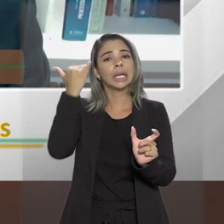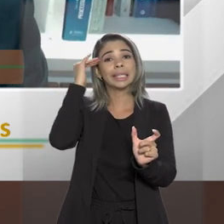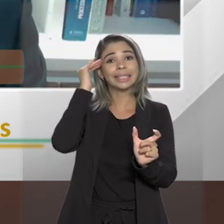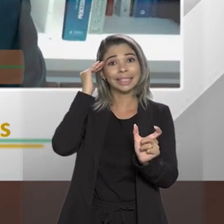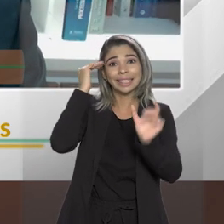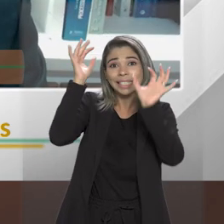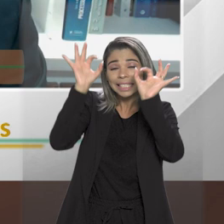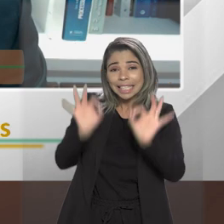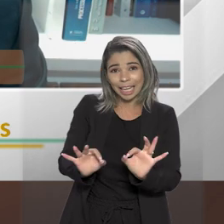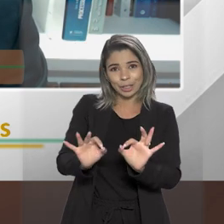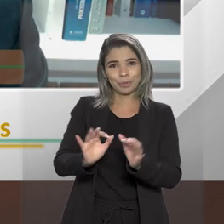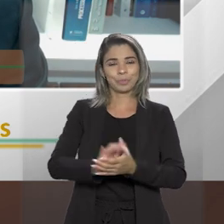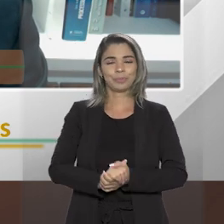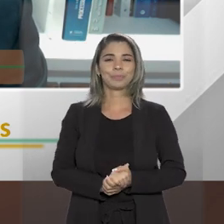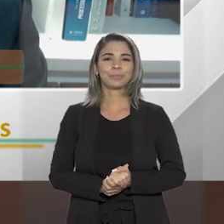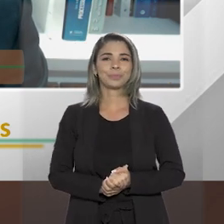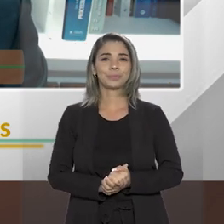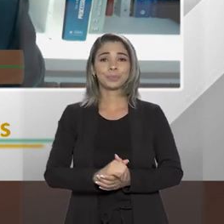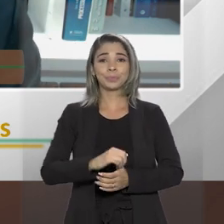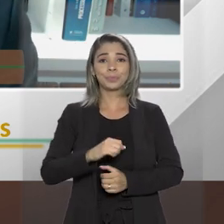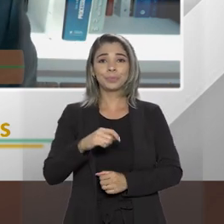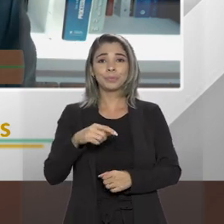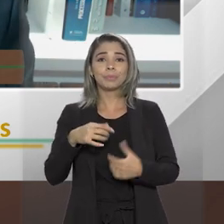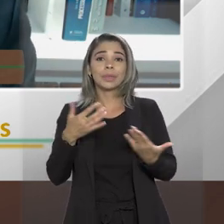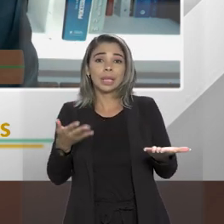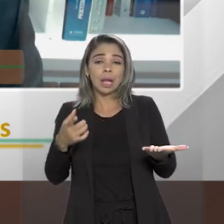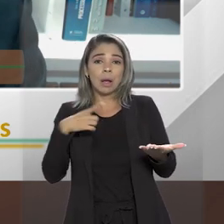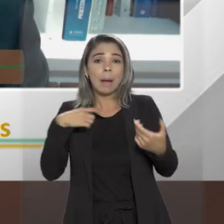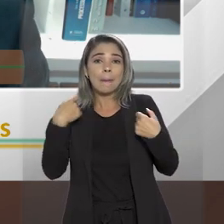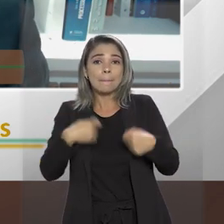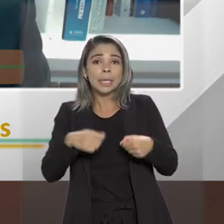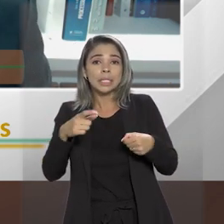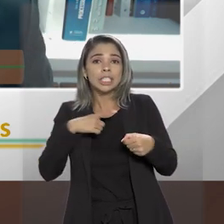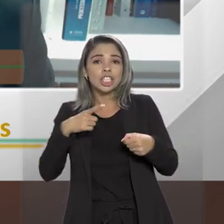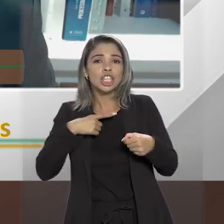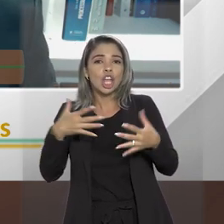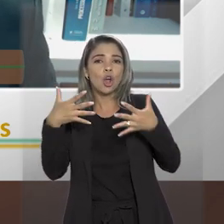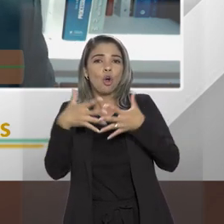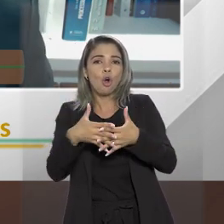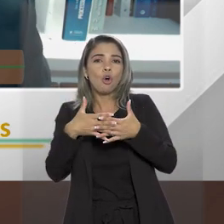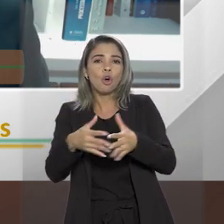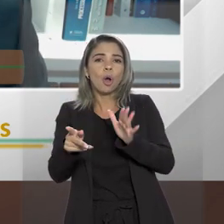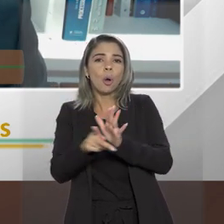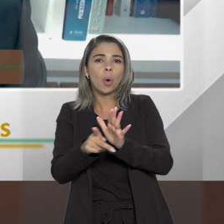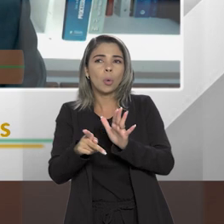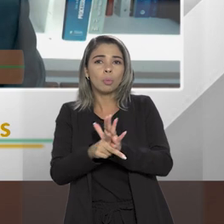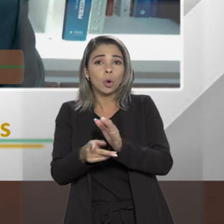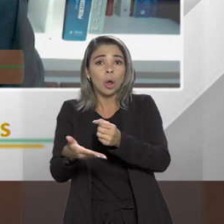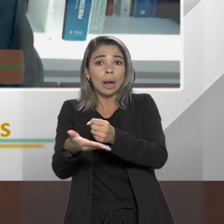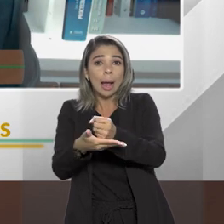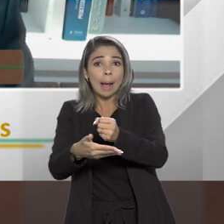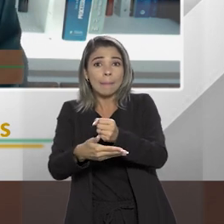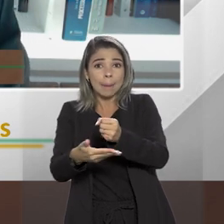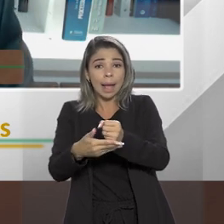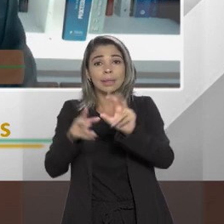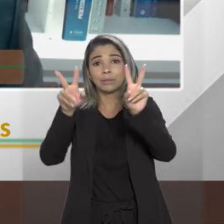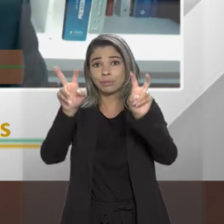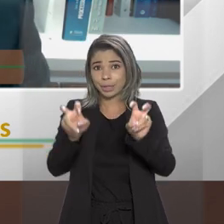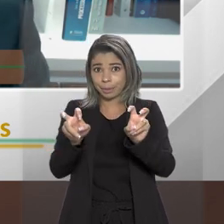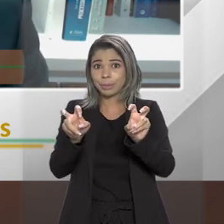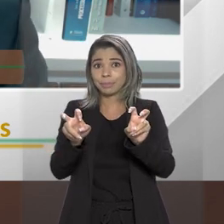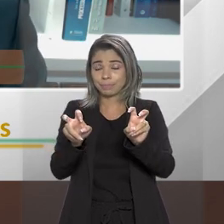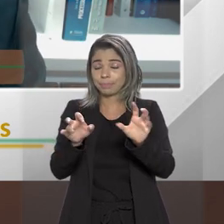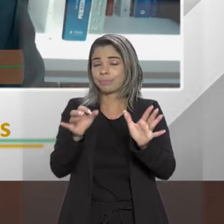né? Aqui eu tenho que fazer menção a uma divergência na doutrina especificamente sobre o tema.